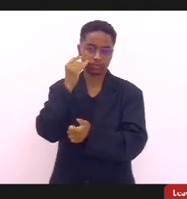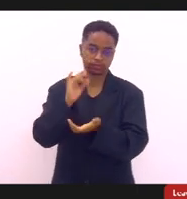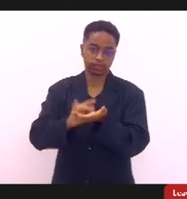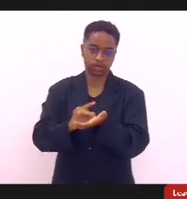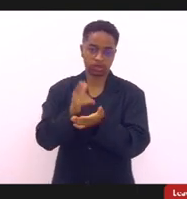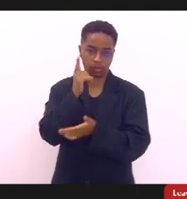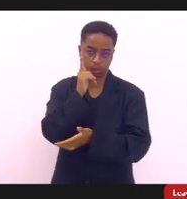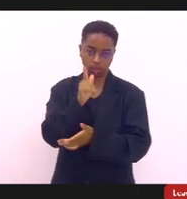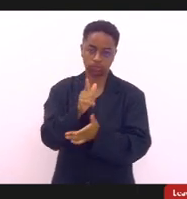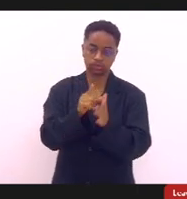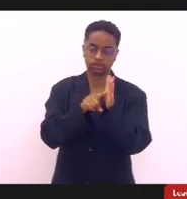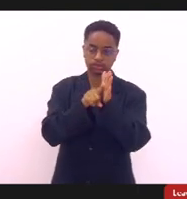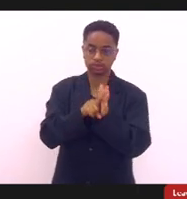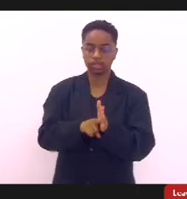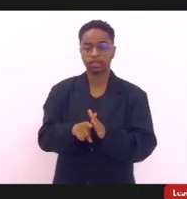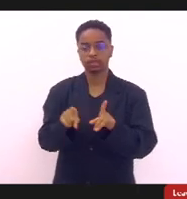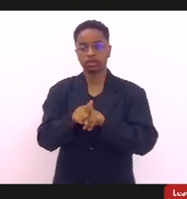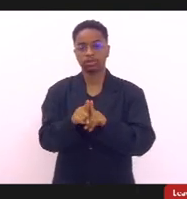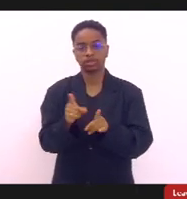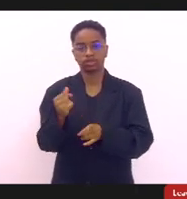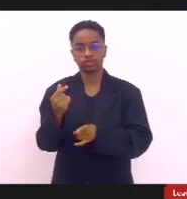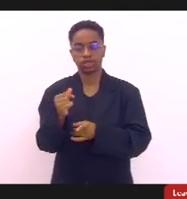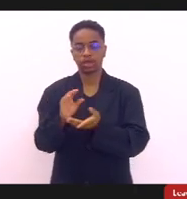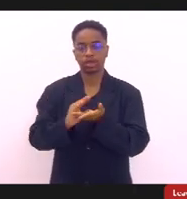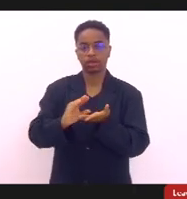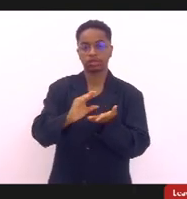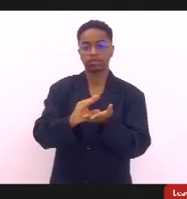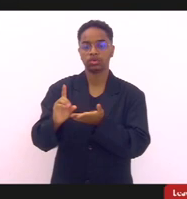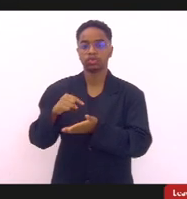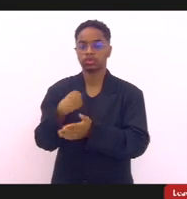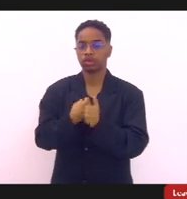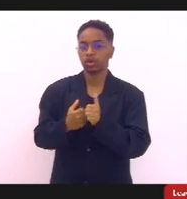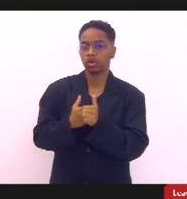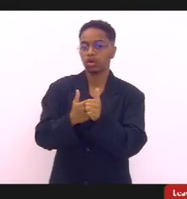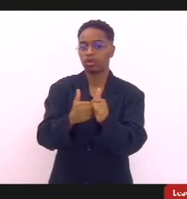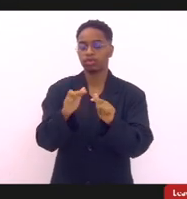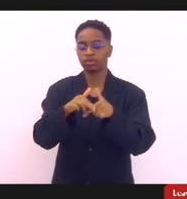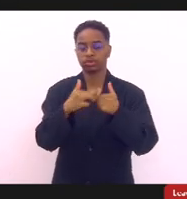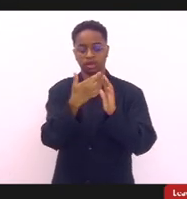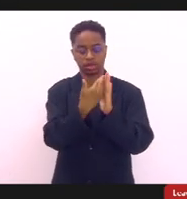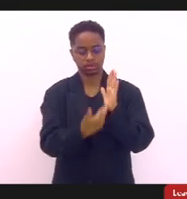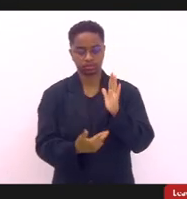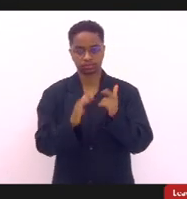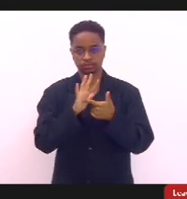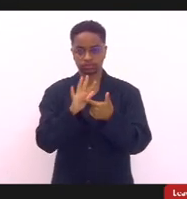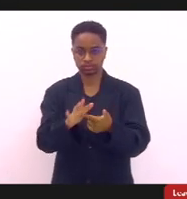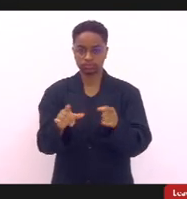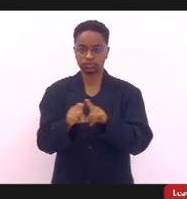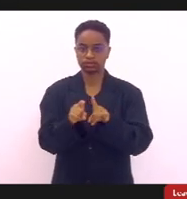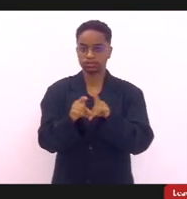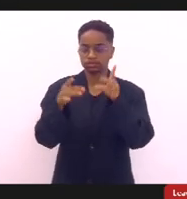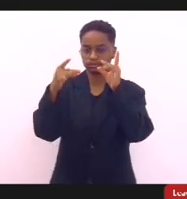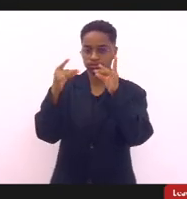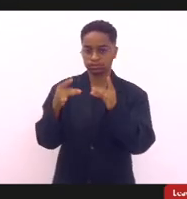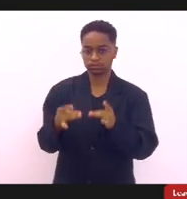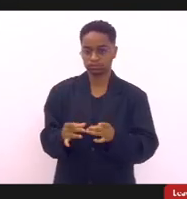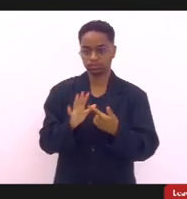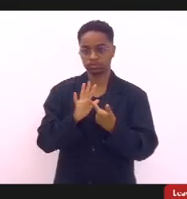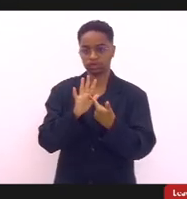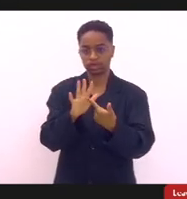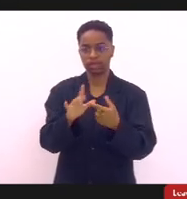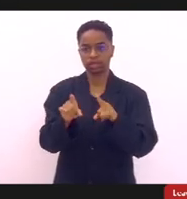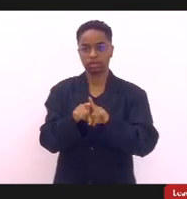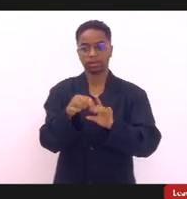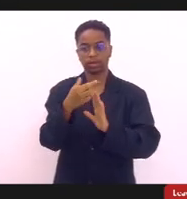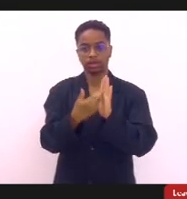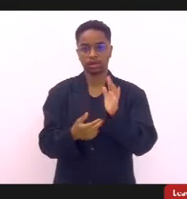aconteça. E os recursos a gente acompanha através da entrega de relatórios, apresentação em CIR e apresentação no relatório